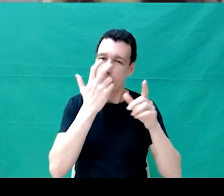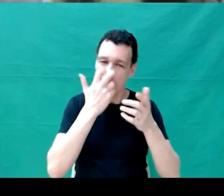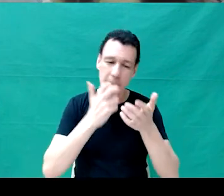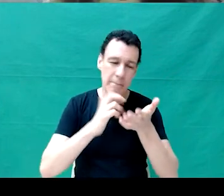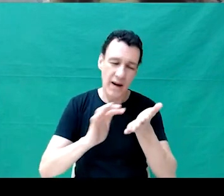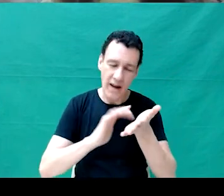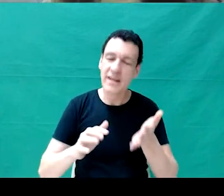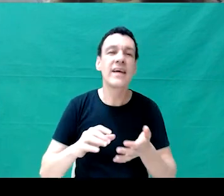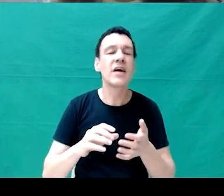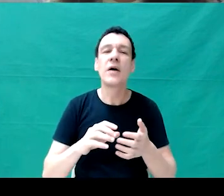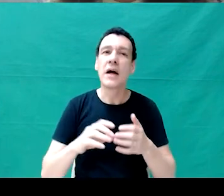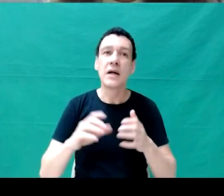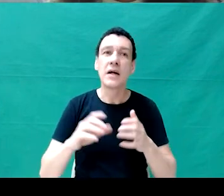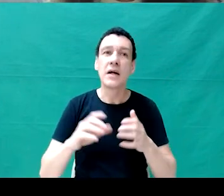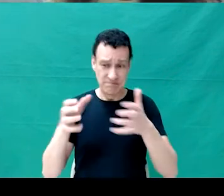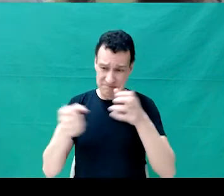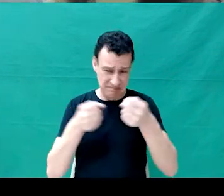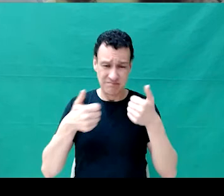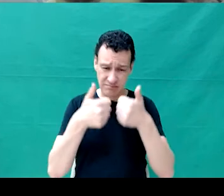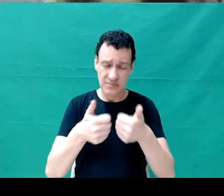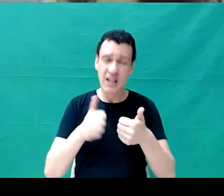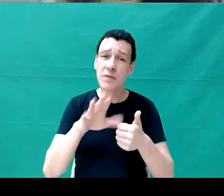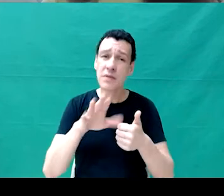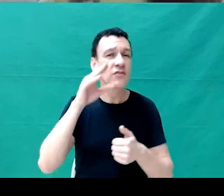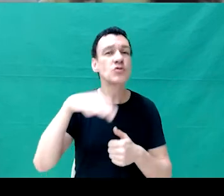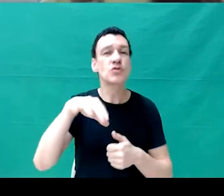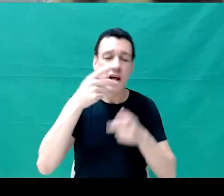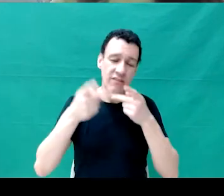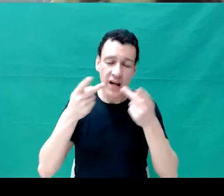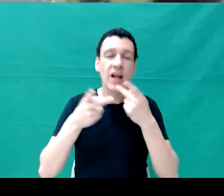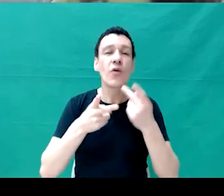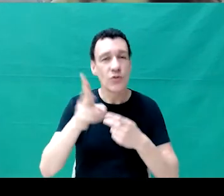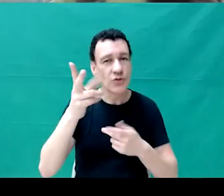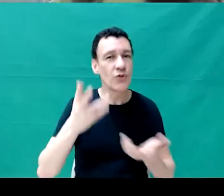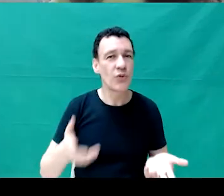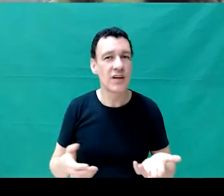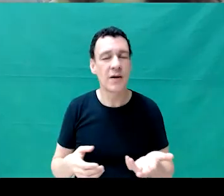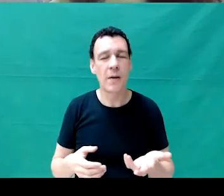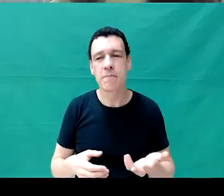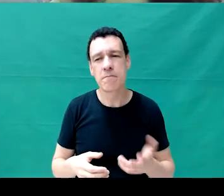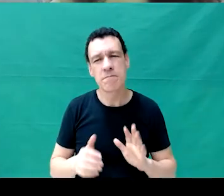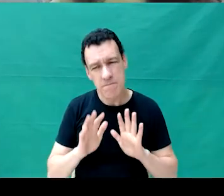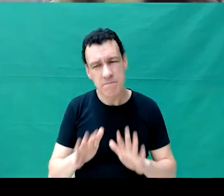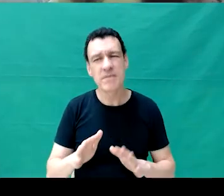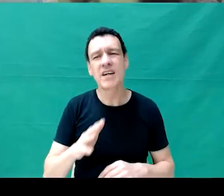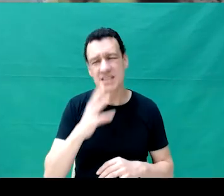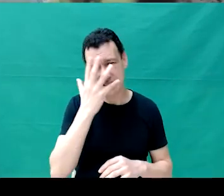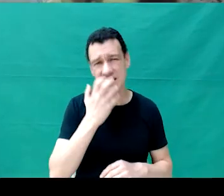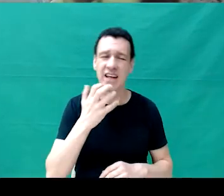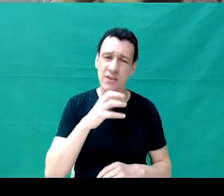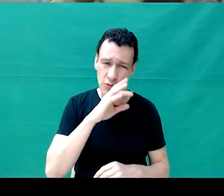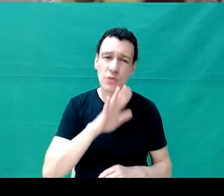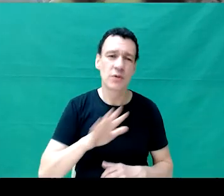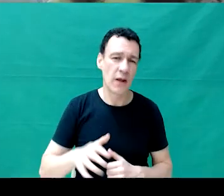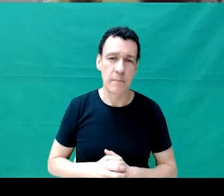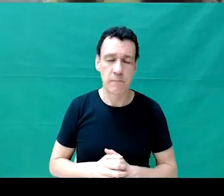pensar no que sai da nossa boca. Isso é muito sério. E é importantíssimo pensar nisso. E,